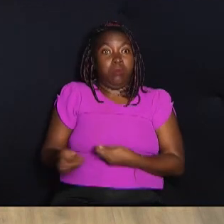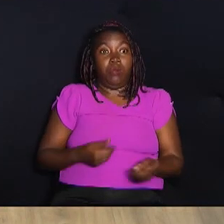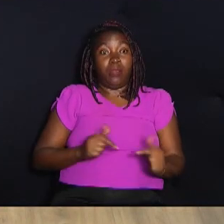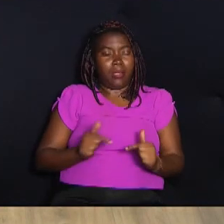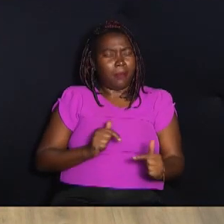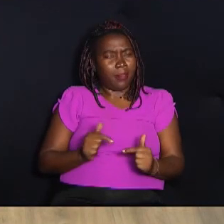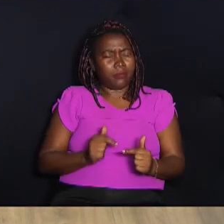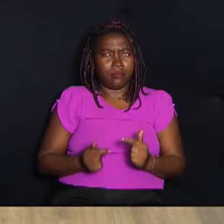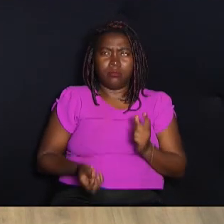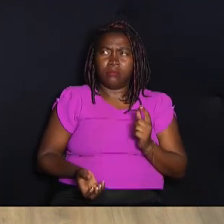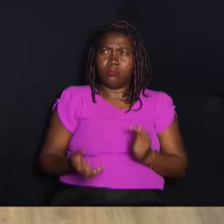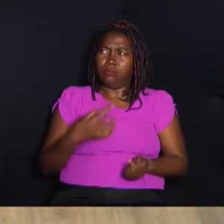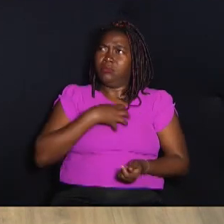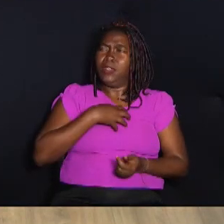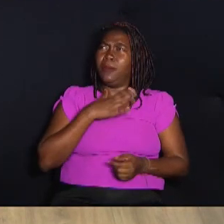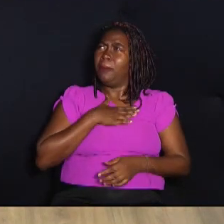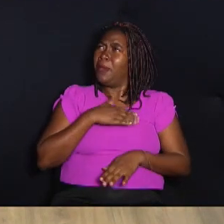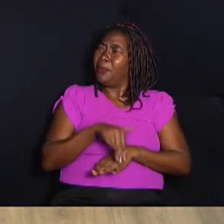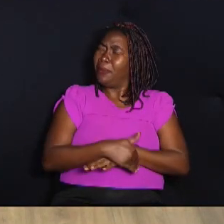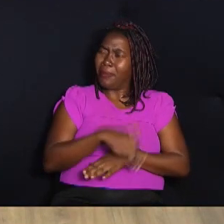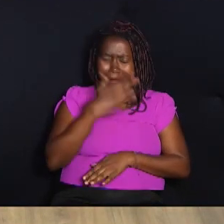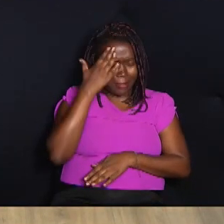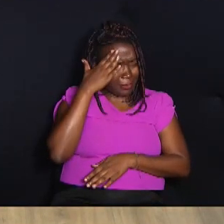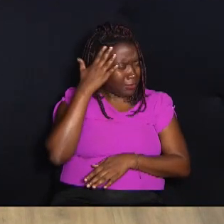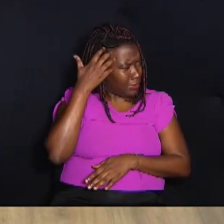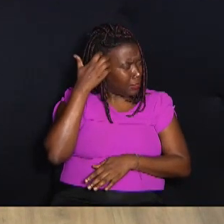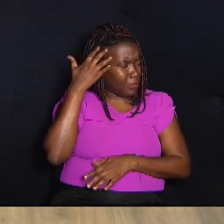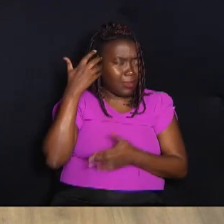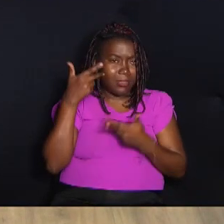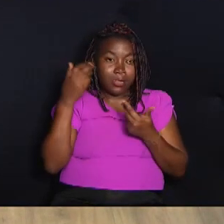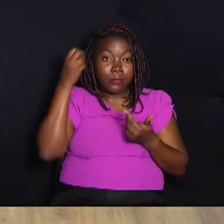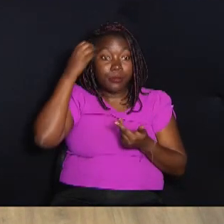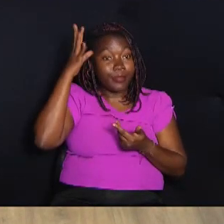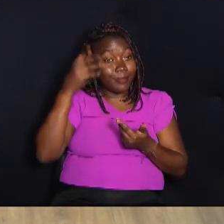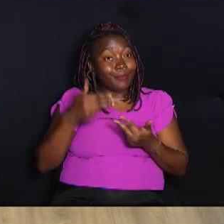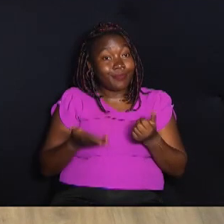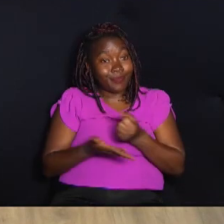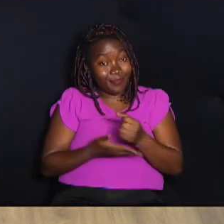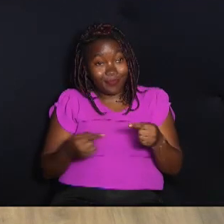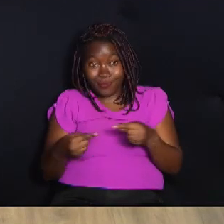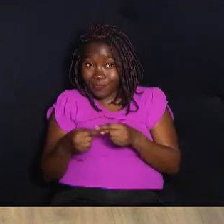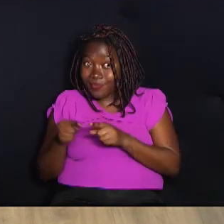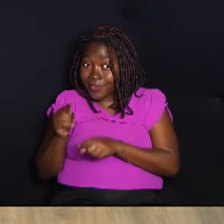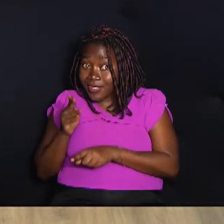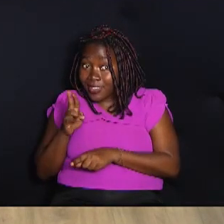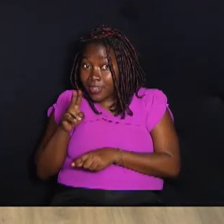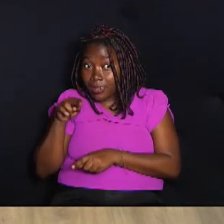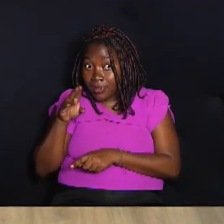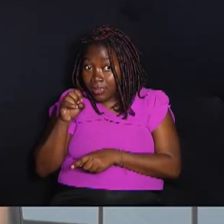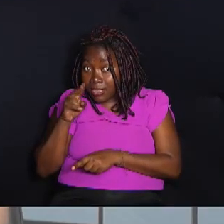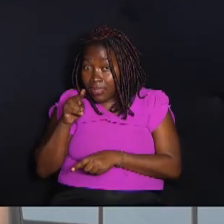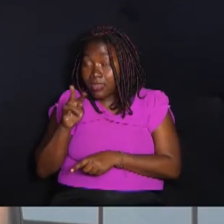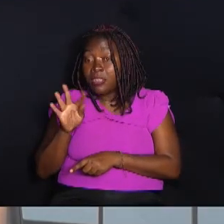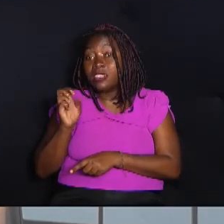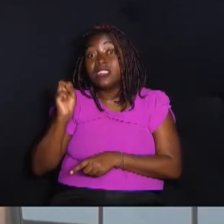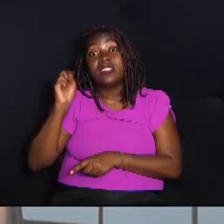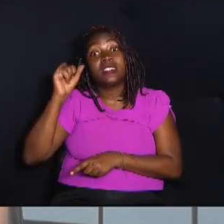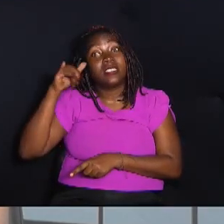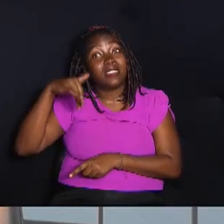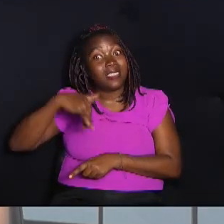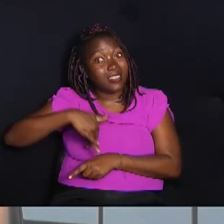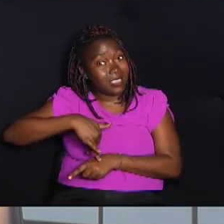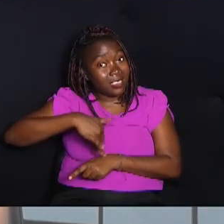fala, peraí, meu endereço de casa, coisa básica do dia a dia. O burnout entra nisso. Isso, a pessoa esquece para onde